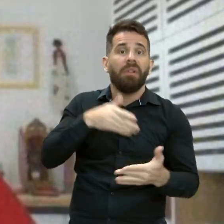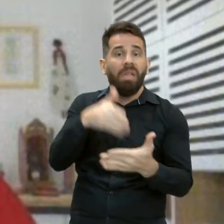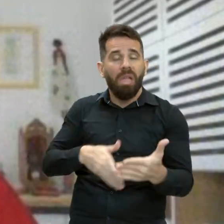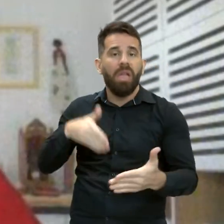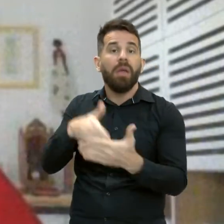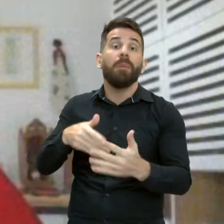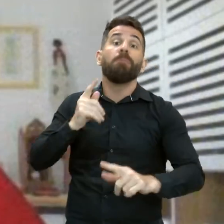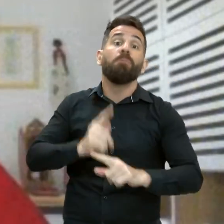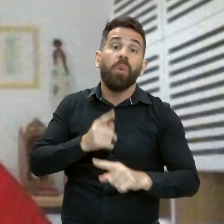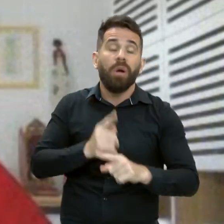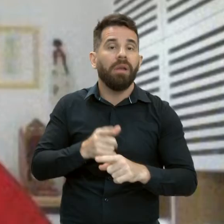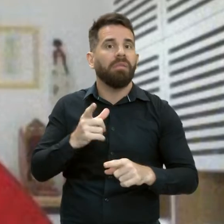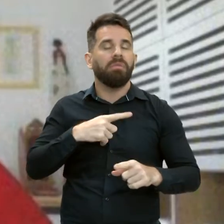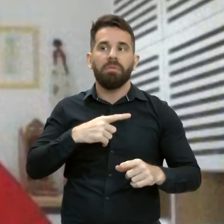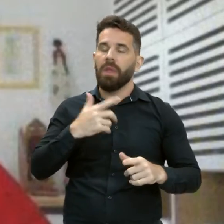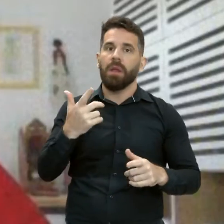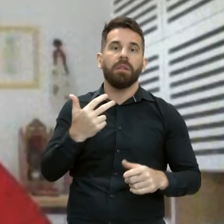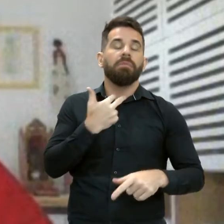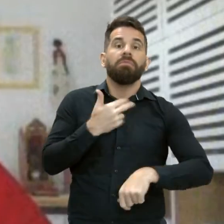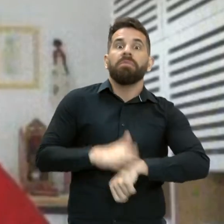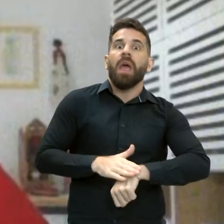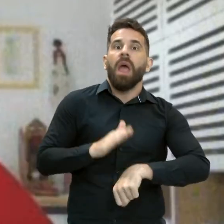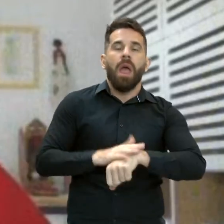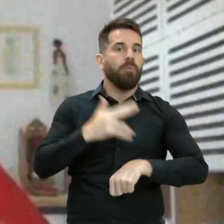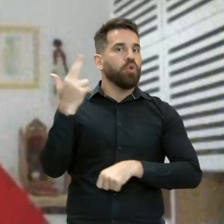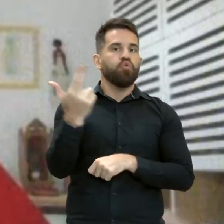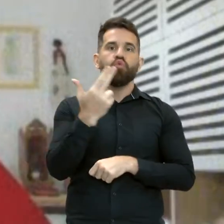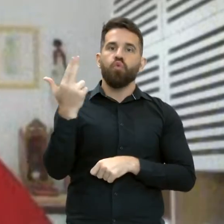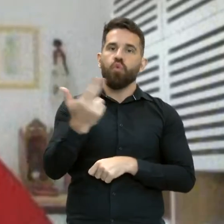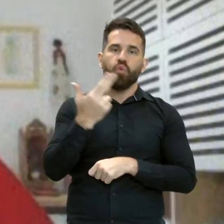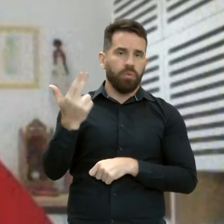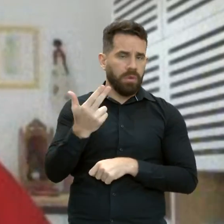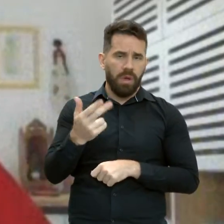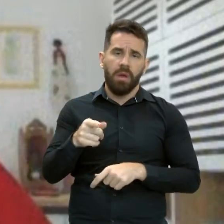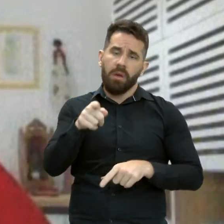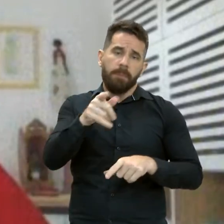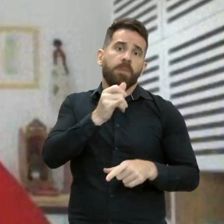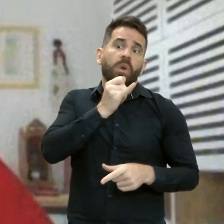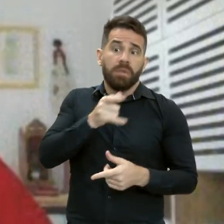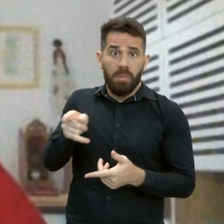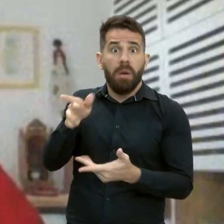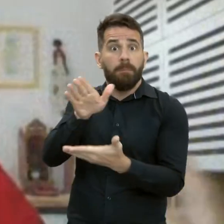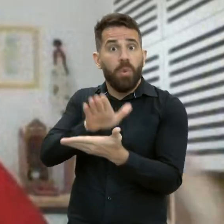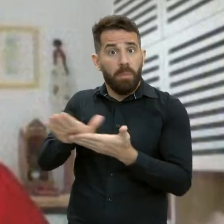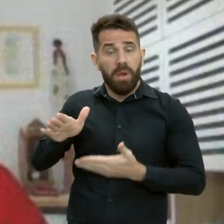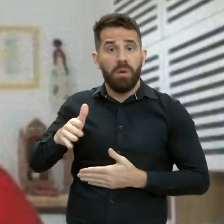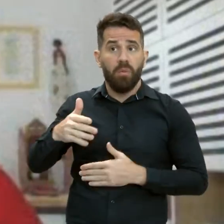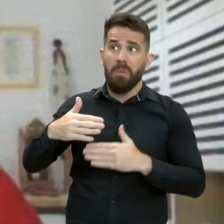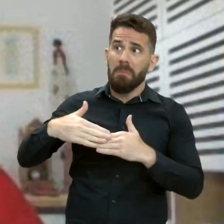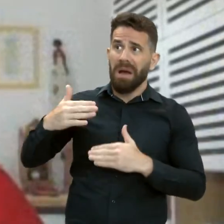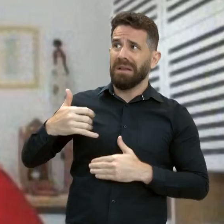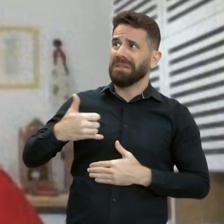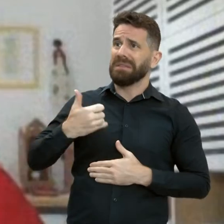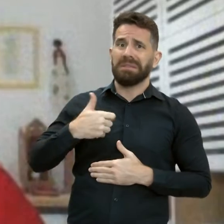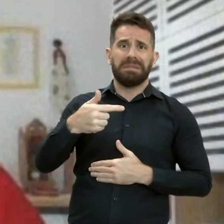anos. Então, ela passa por todas as lutas, porque a vida dela longa, como foi, né? Ela nasceu